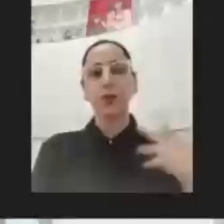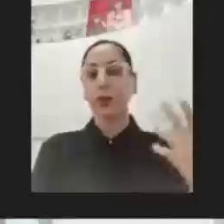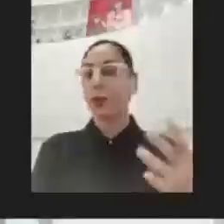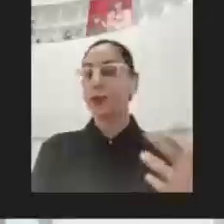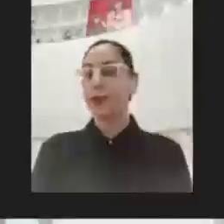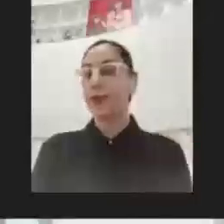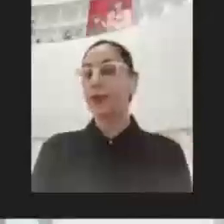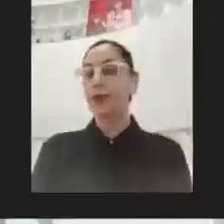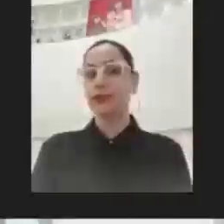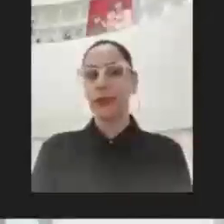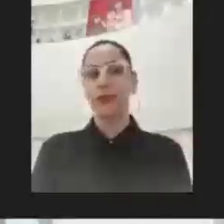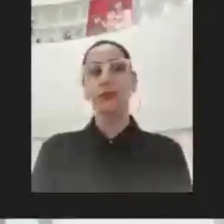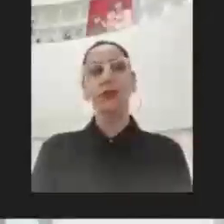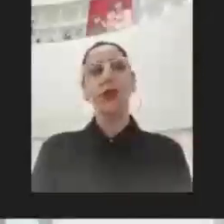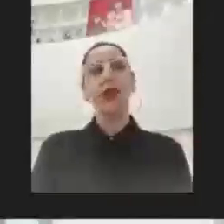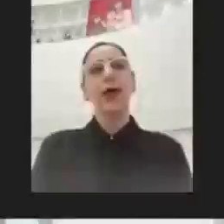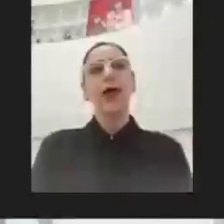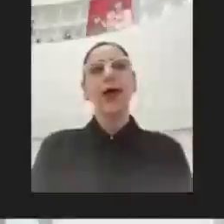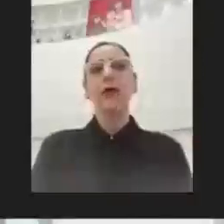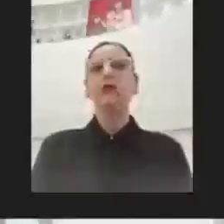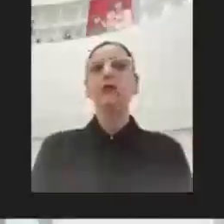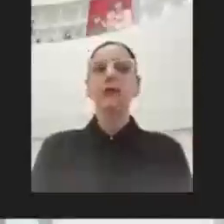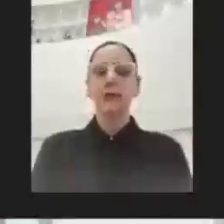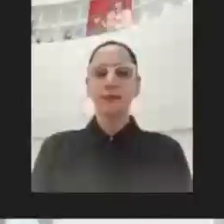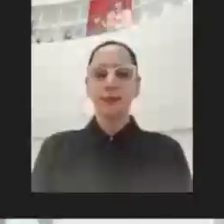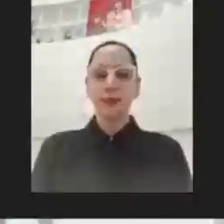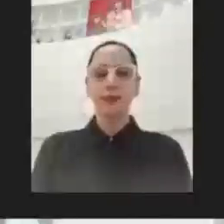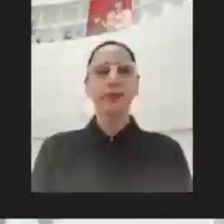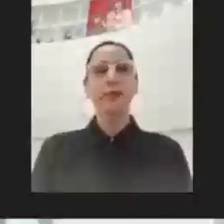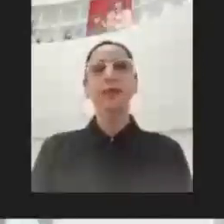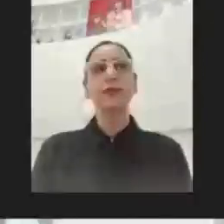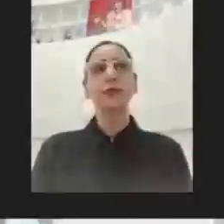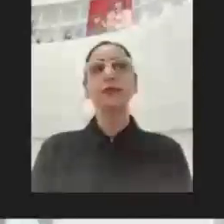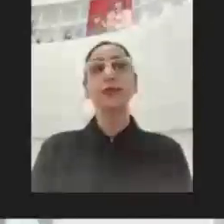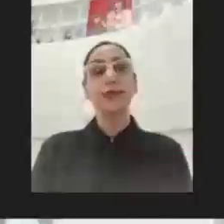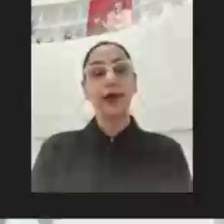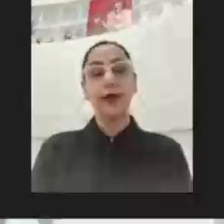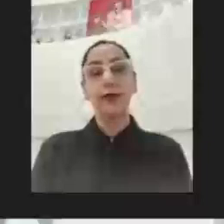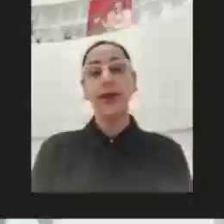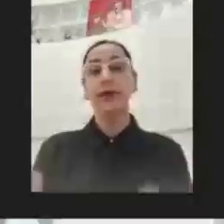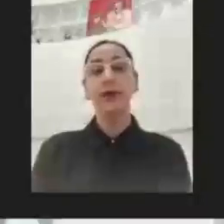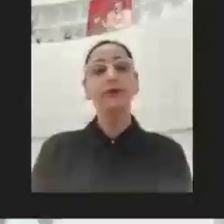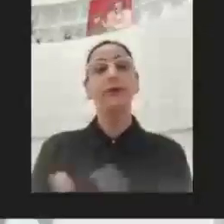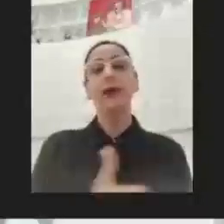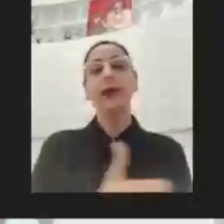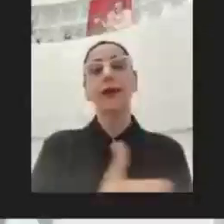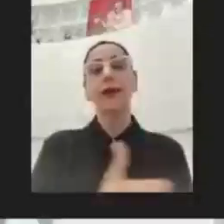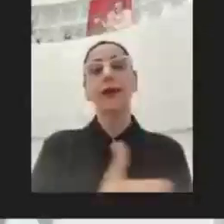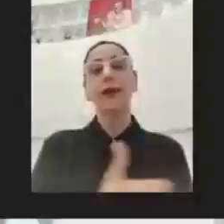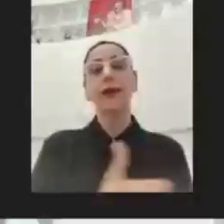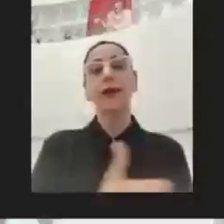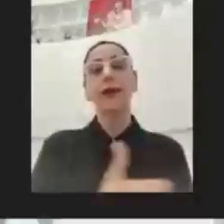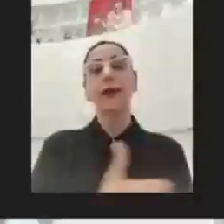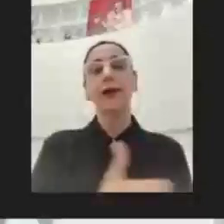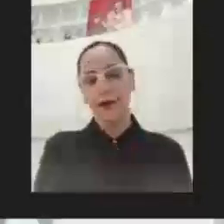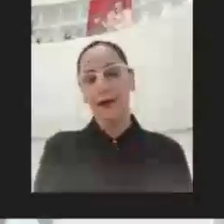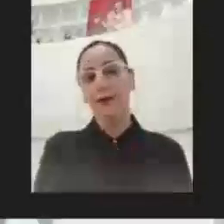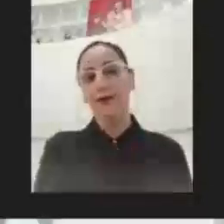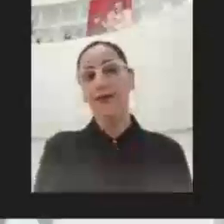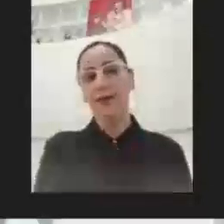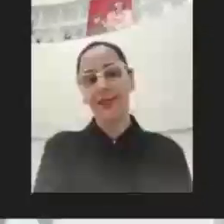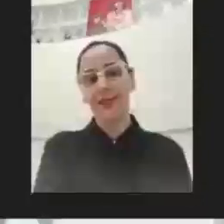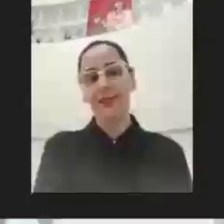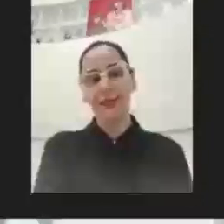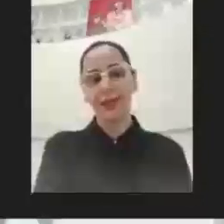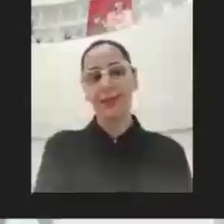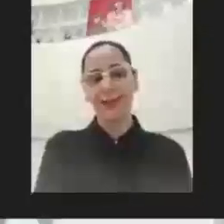ligam desesperadas, o problema já está ali ao extremo. Um serviço de saúde. O serviço de saúde ideal é que não sobrecarregue o